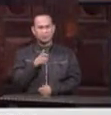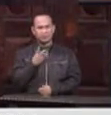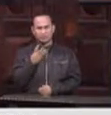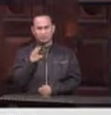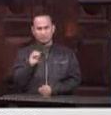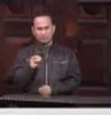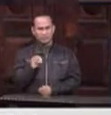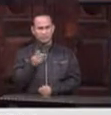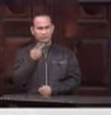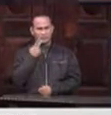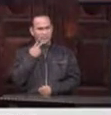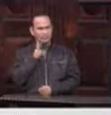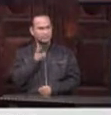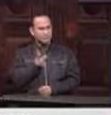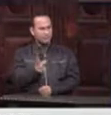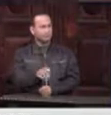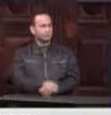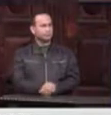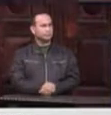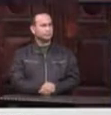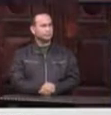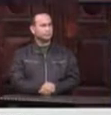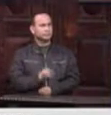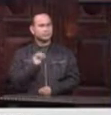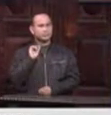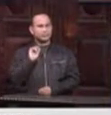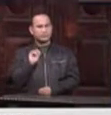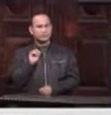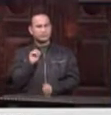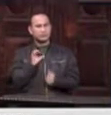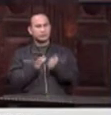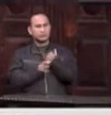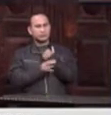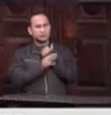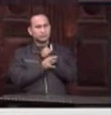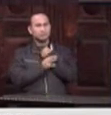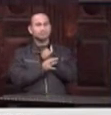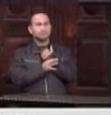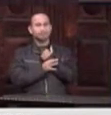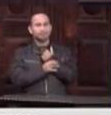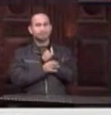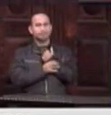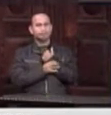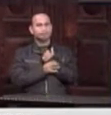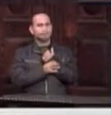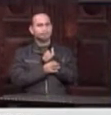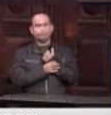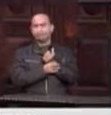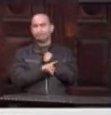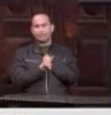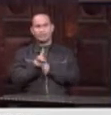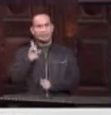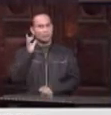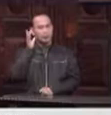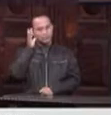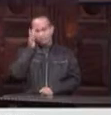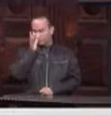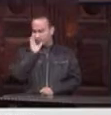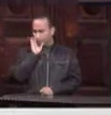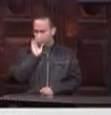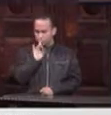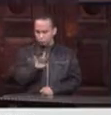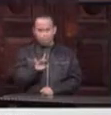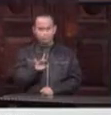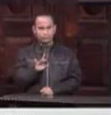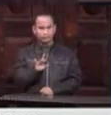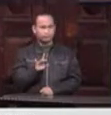disse categoricamente isso, que segurança, infelizmente, não se resolve apenas com